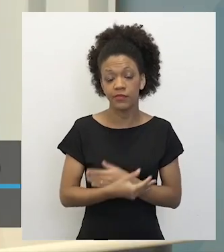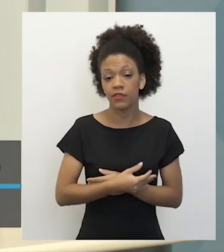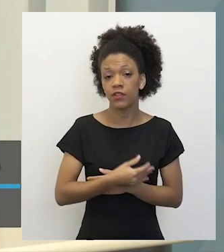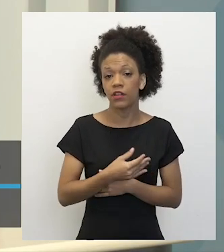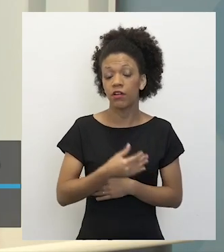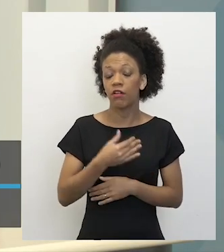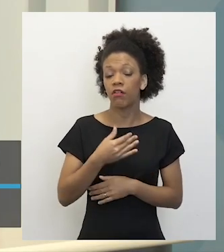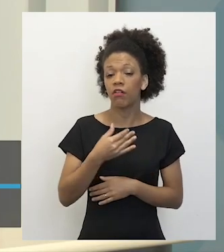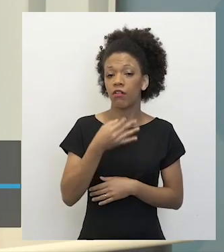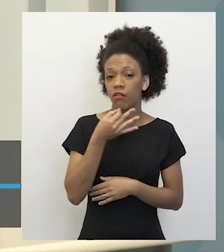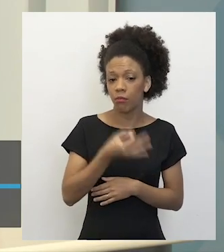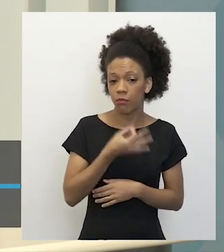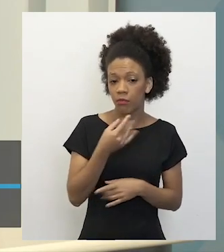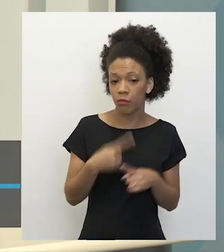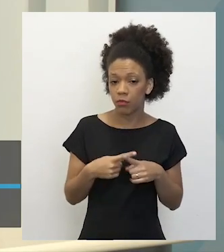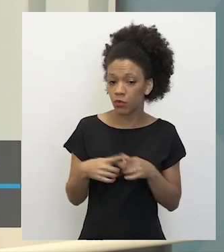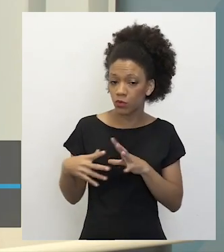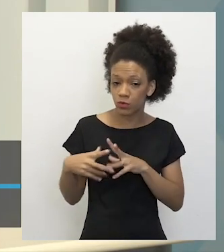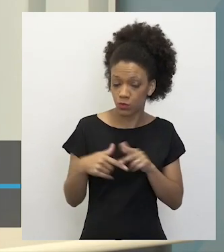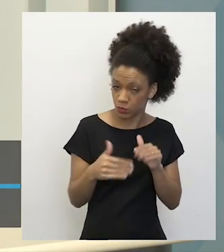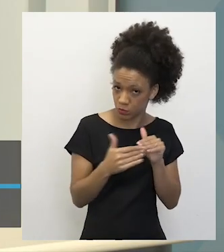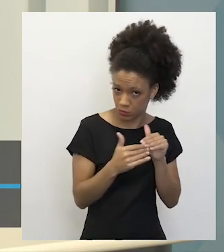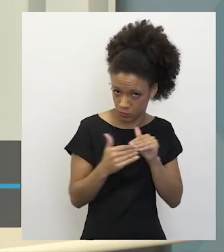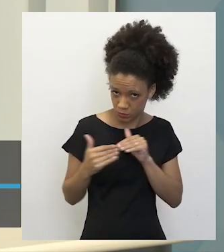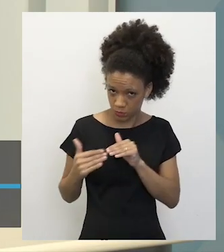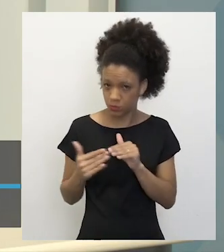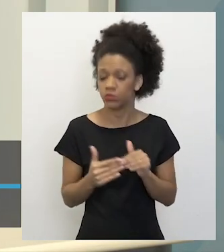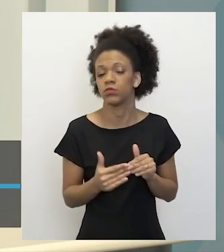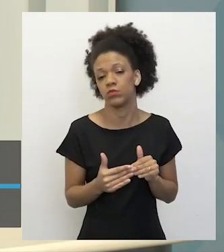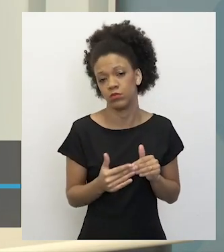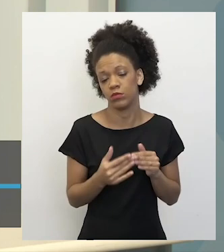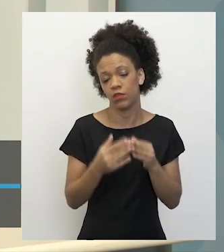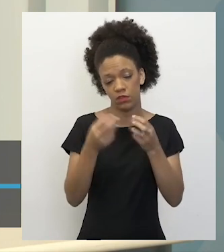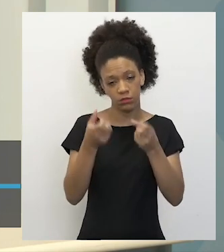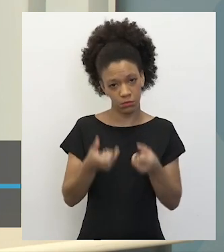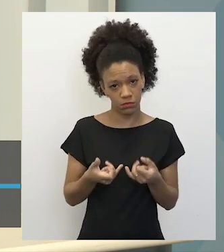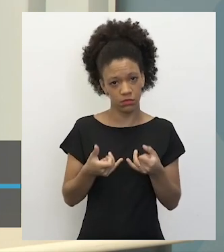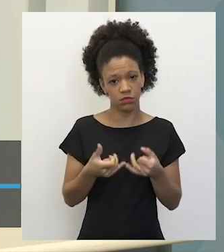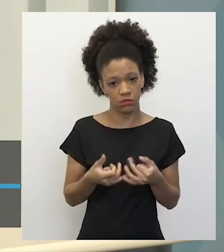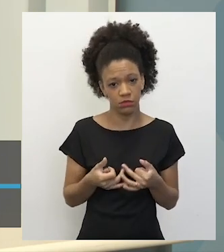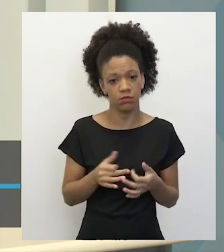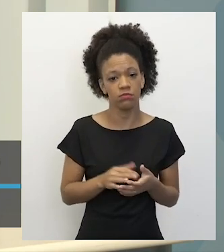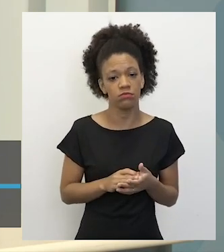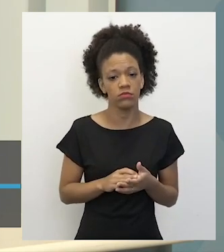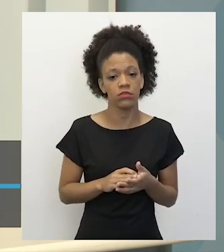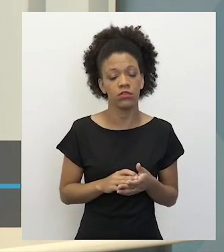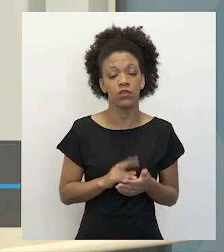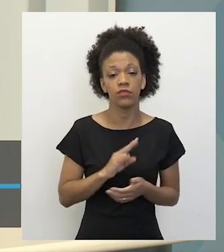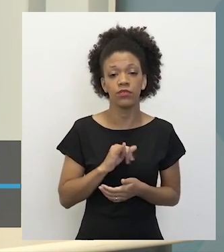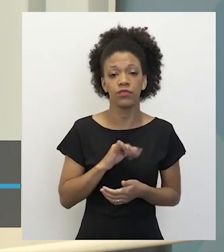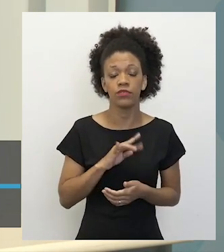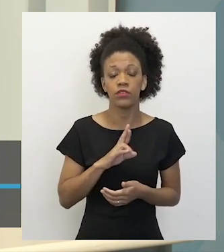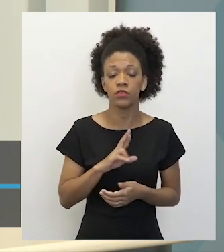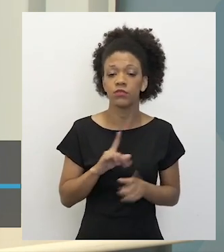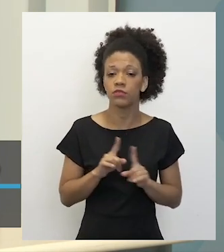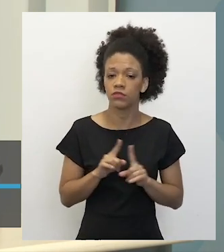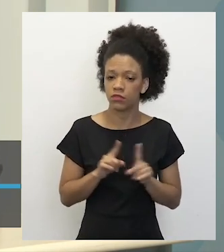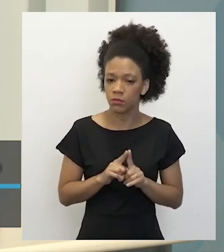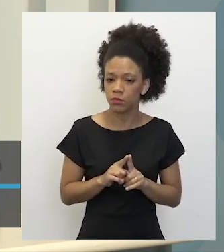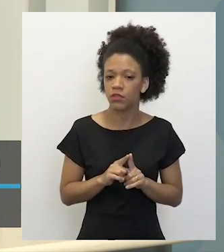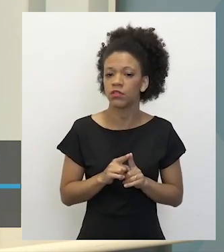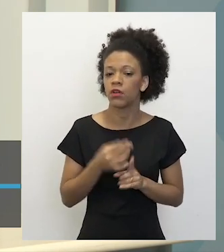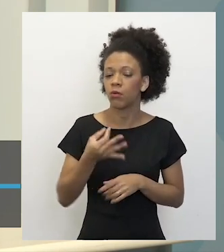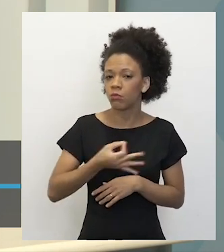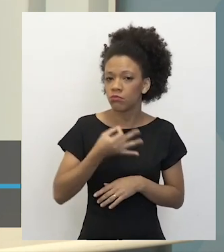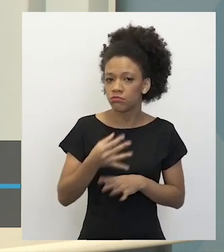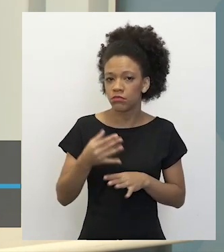todos fazem sentido, né? Porque todas as justificativas, na verdade, fazem sentido. O Vitor também colocou que deu razão a